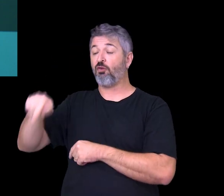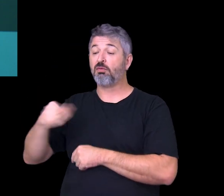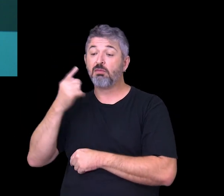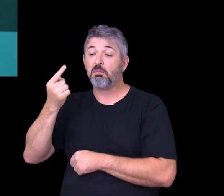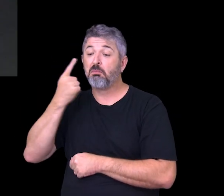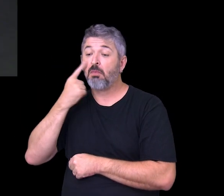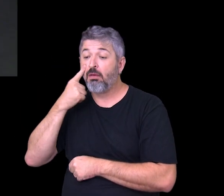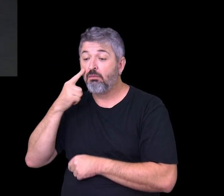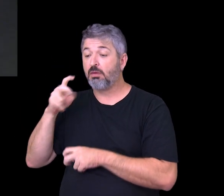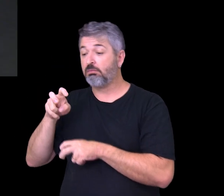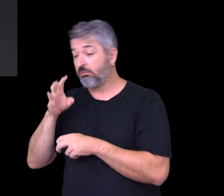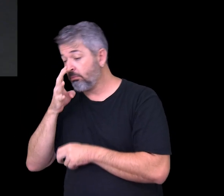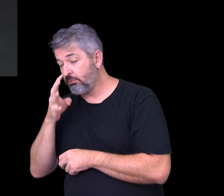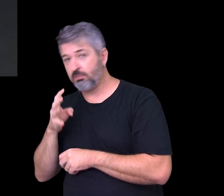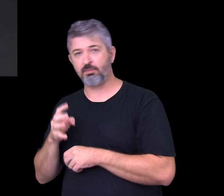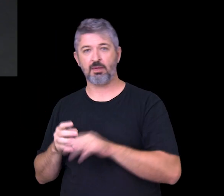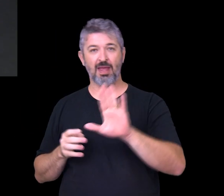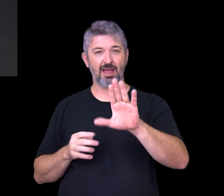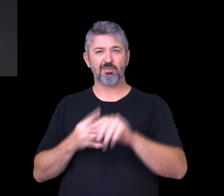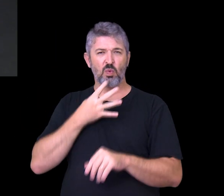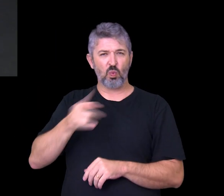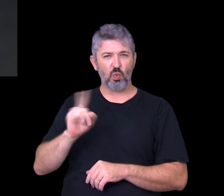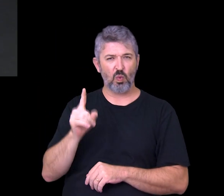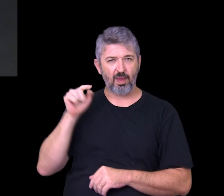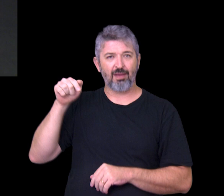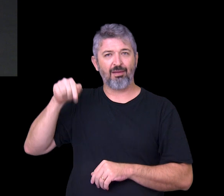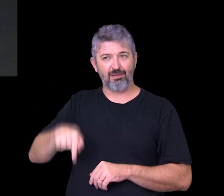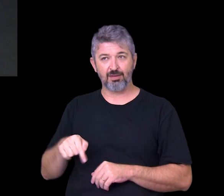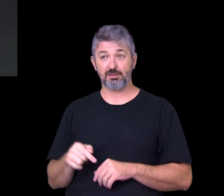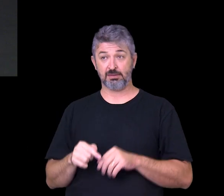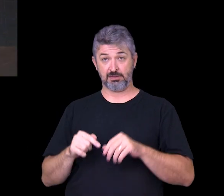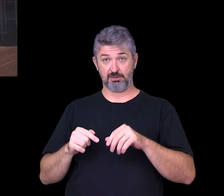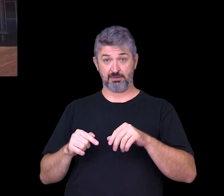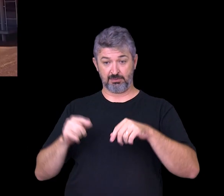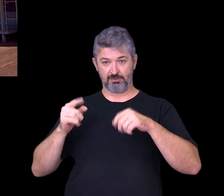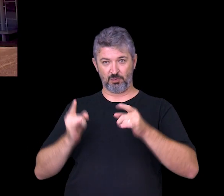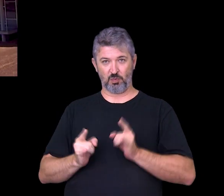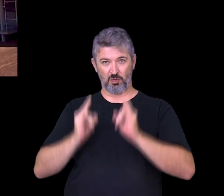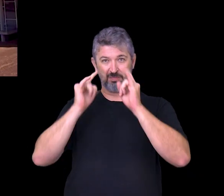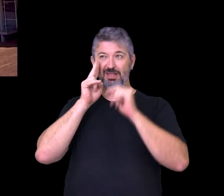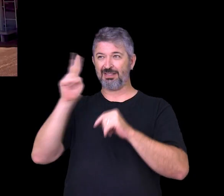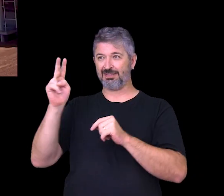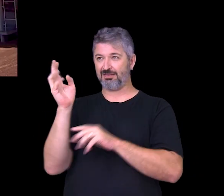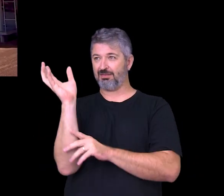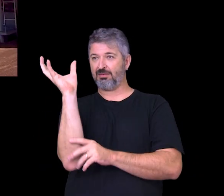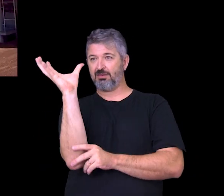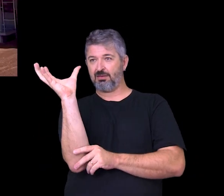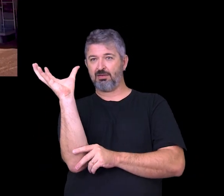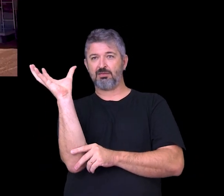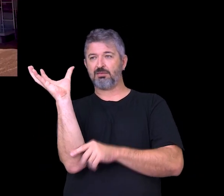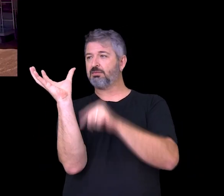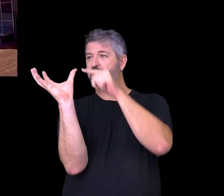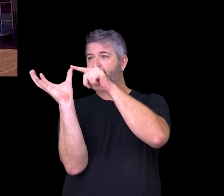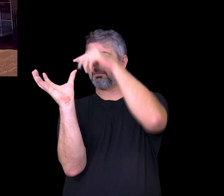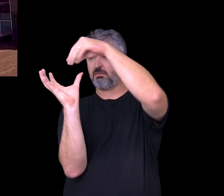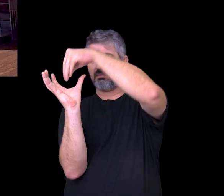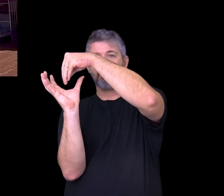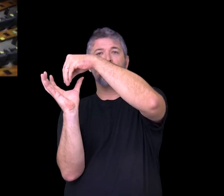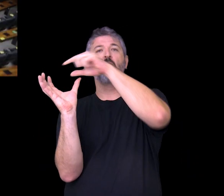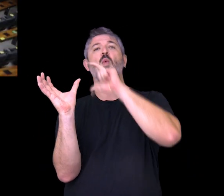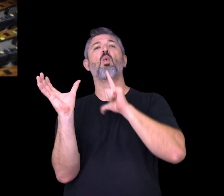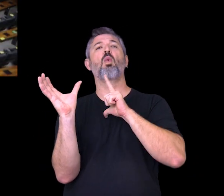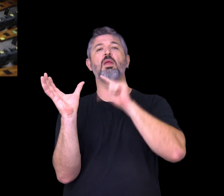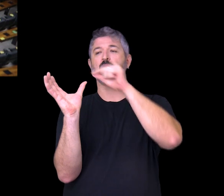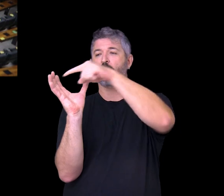prometido. Para quem não conhece aqui ainda, então dentro dessa estrutura que a gente vê de fora, aquela cúpula para cima, existem galerias.